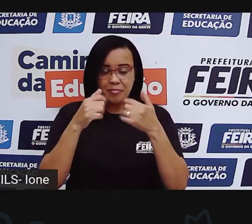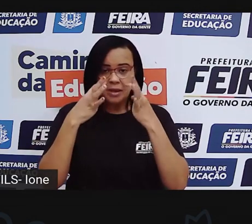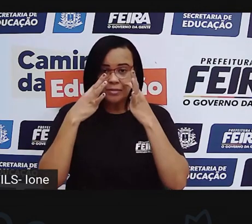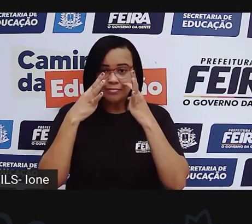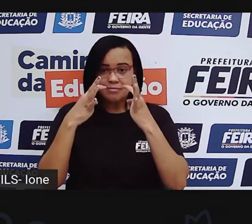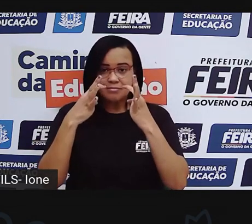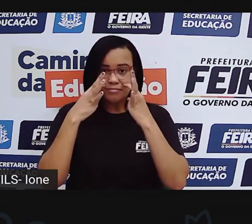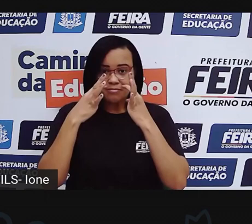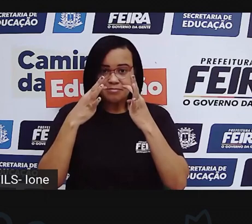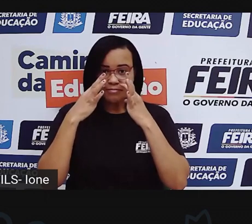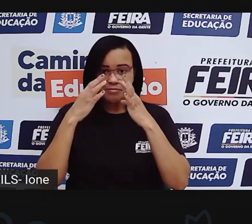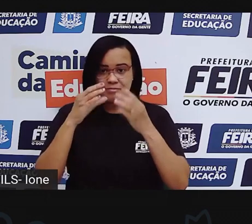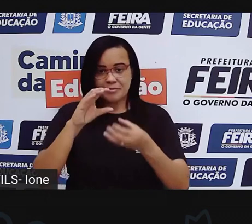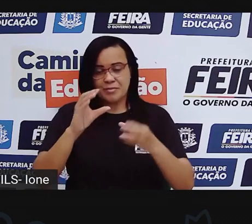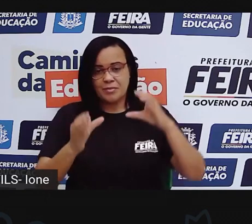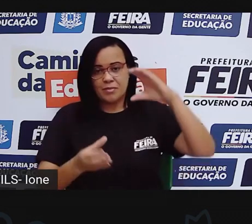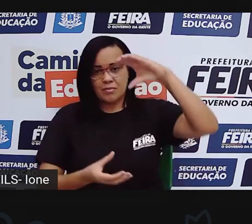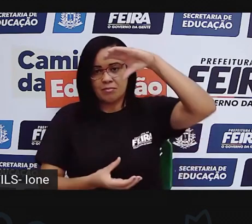E aí vai caindo